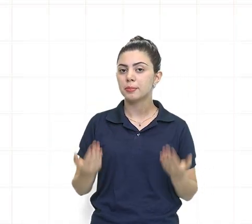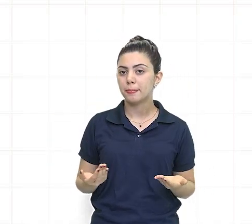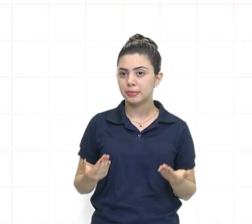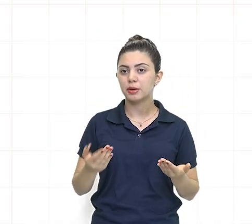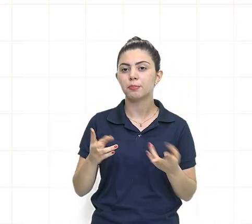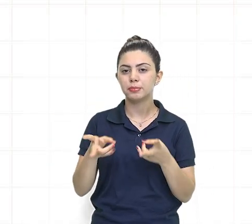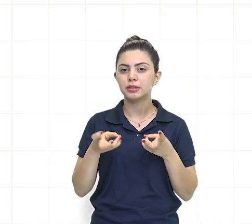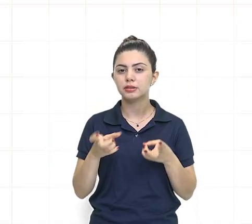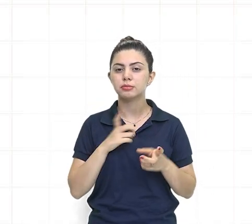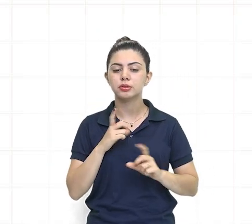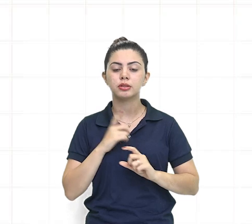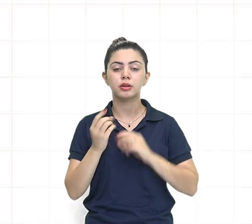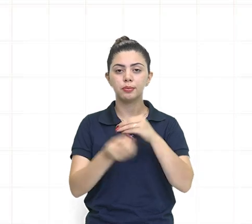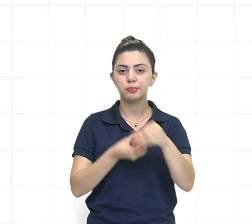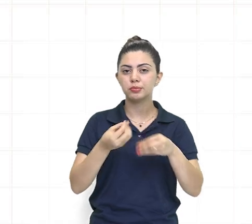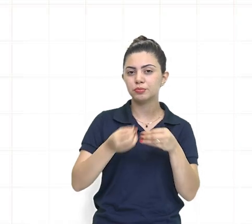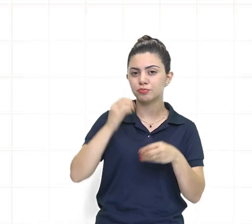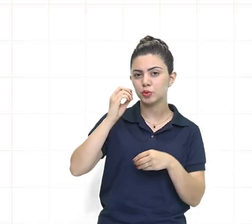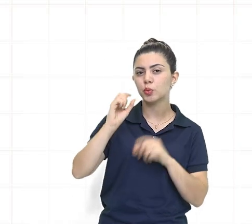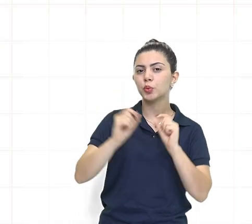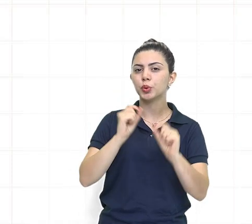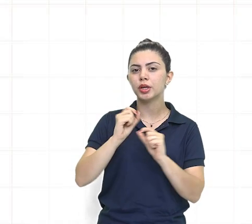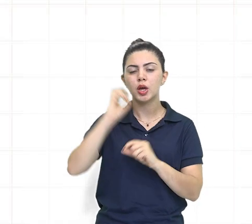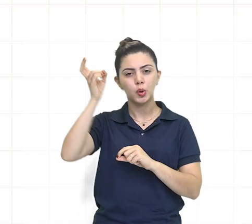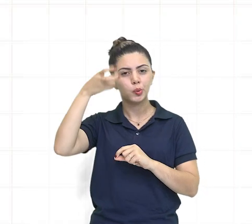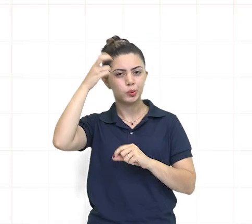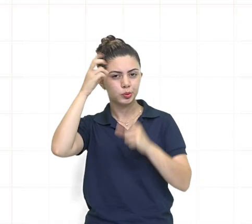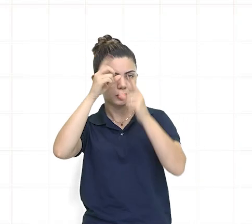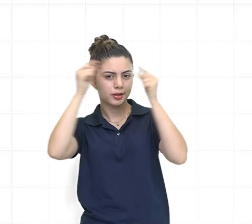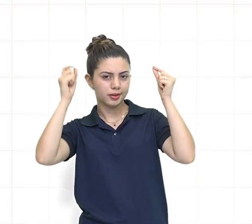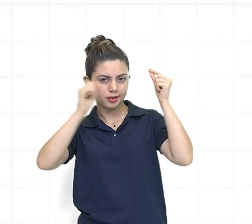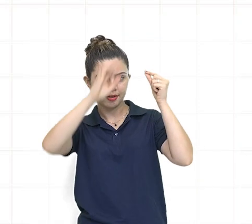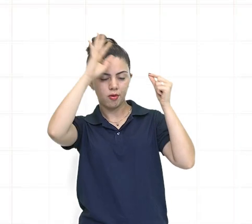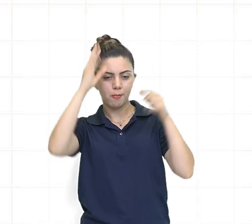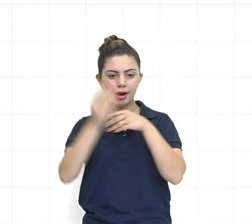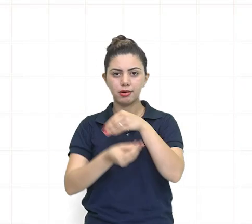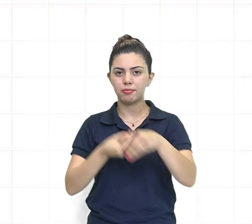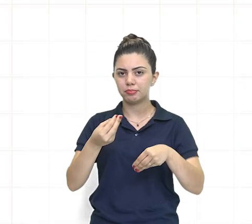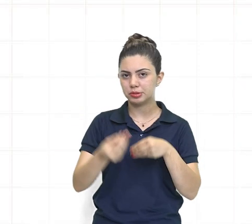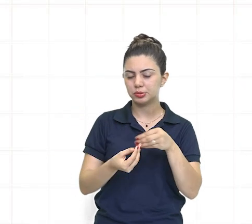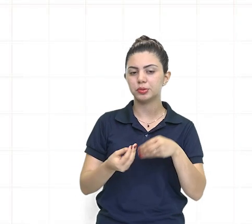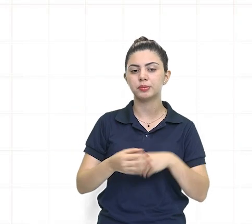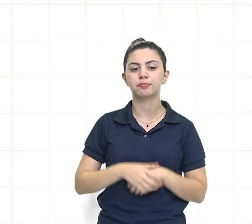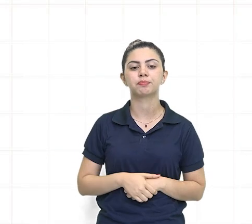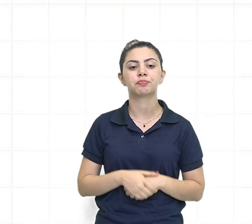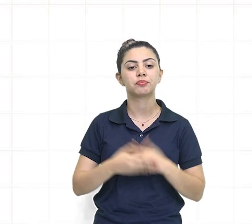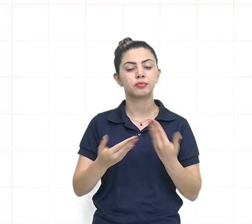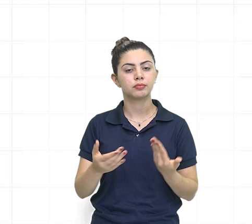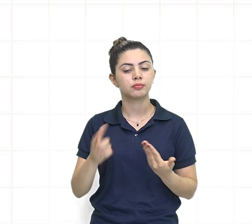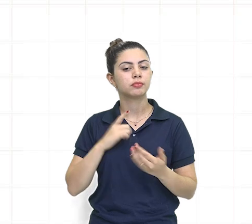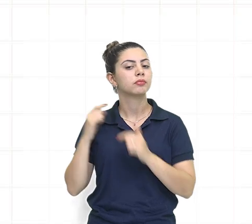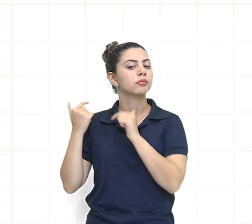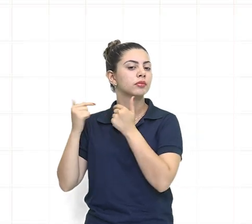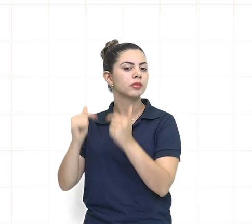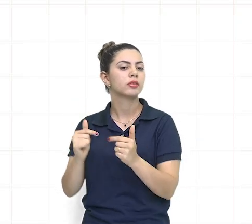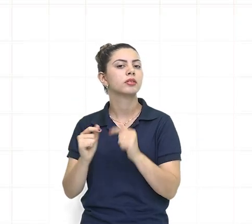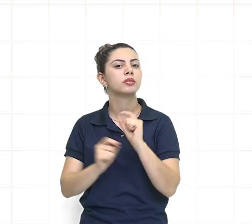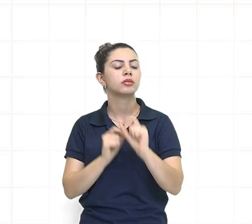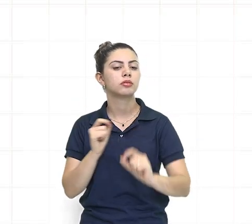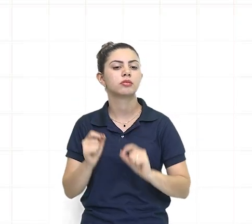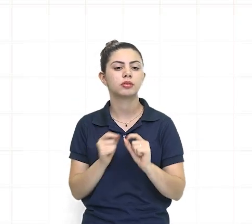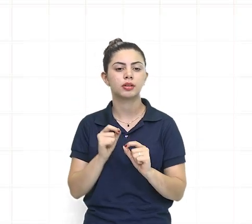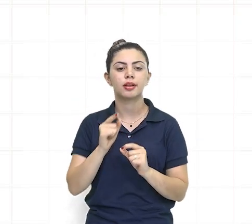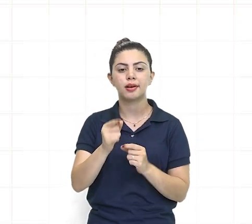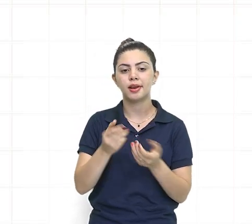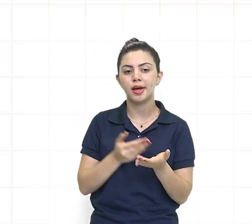aí a mistura da cultura grega e da cultura romana, né? Segundo, então, a tradição, a cultura romana